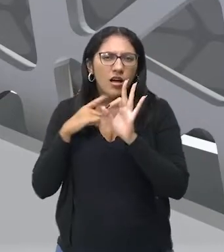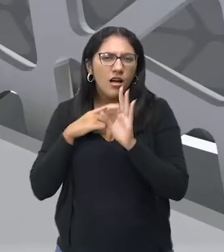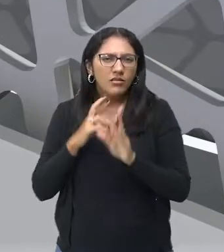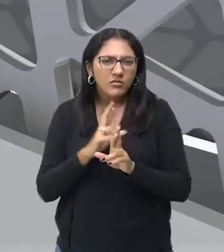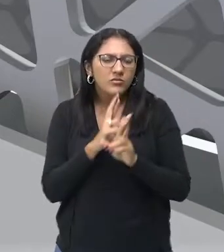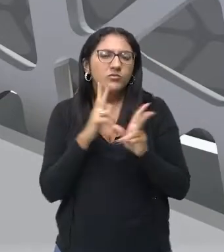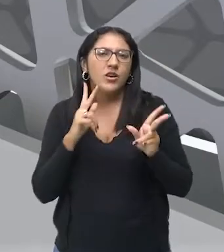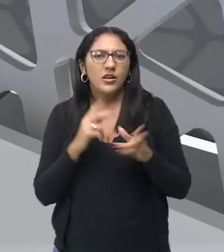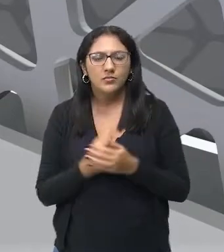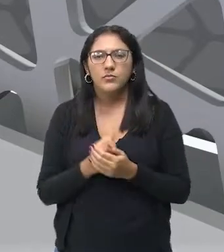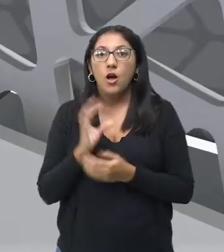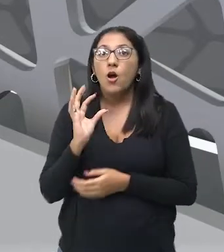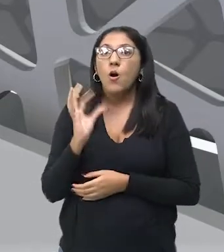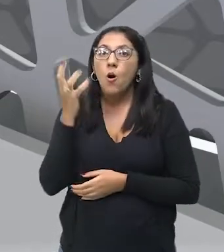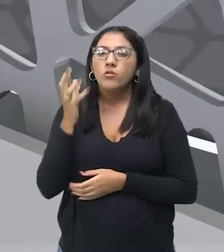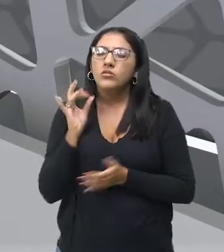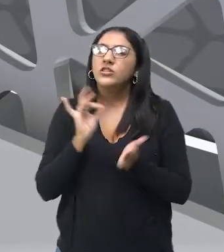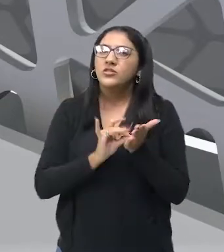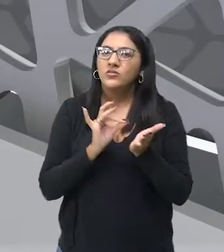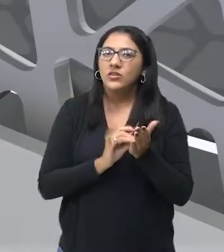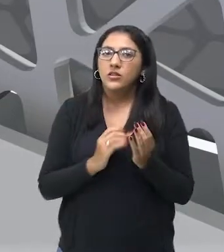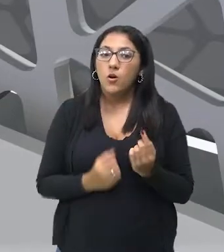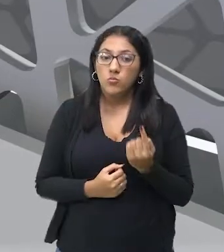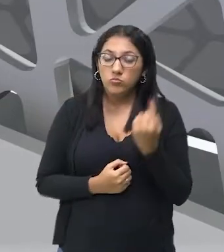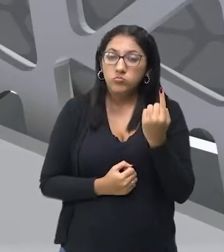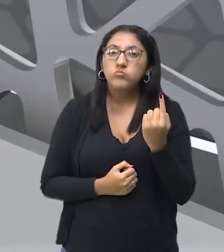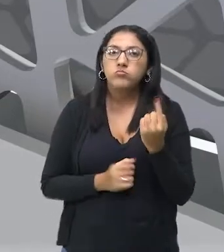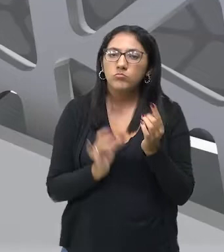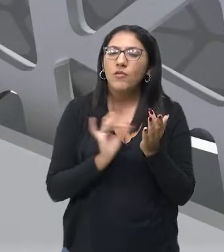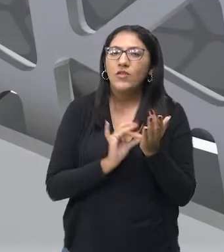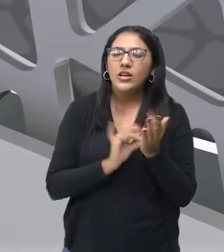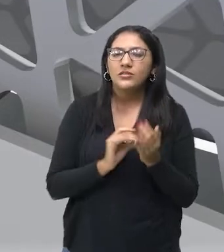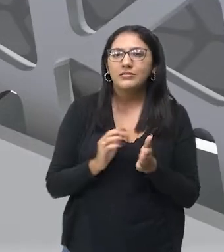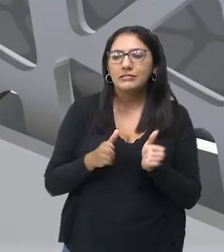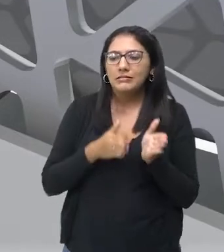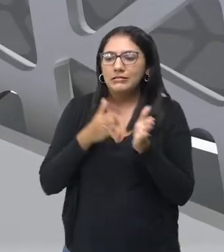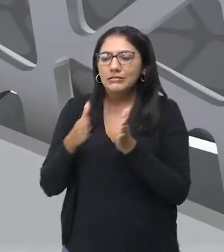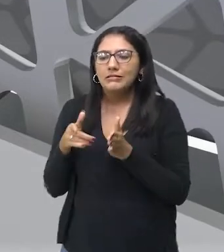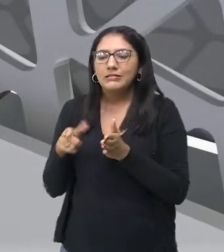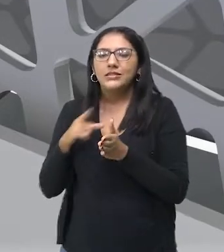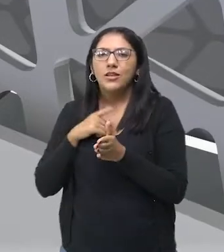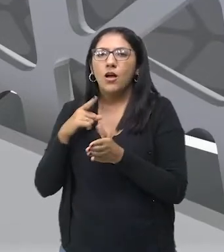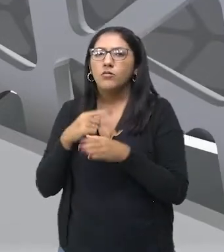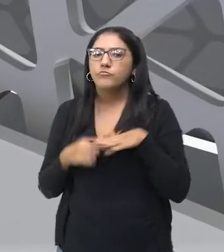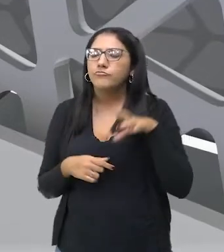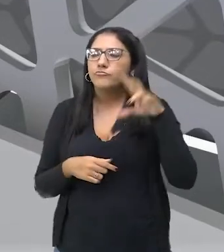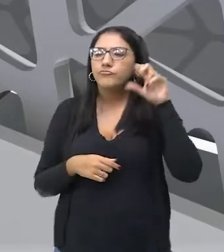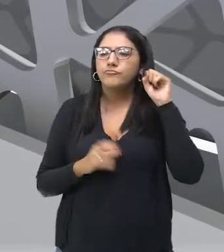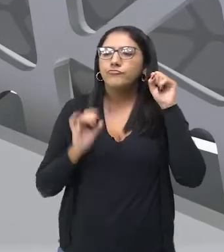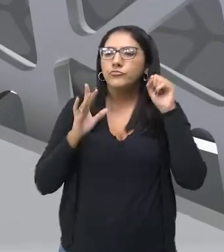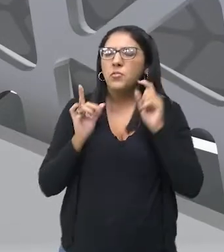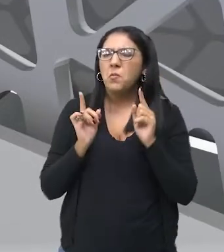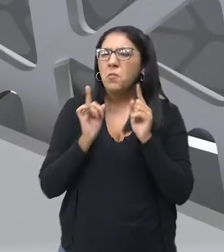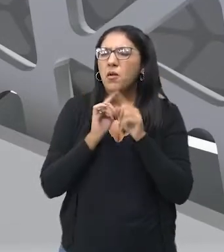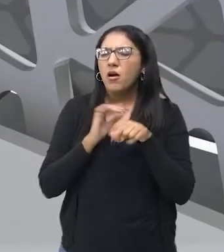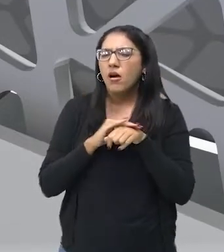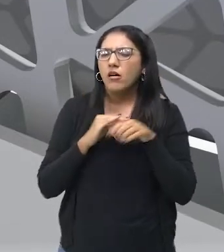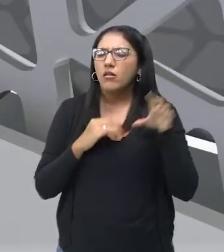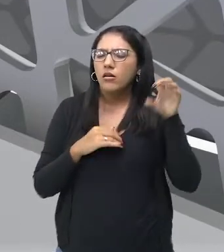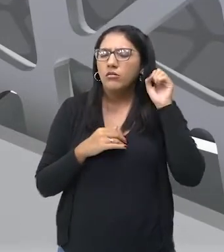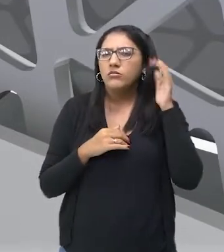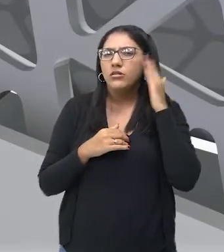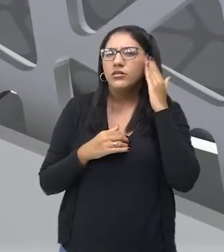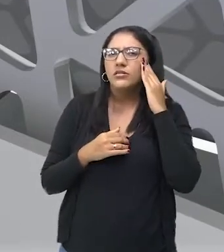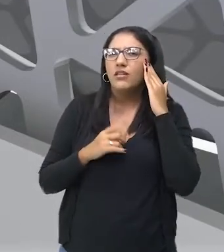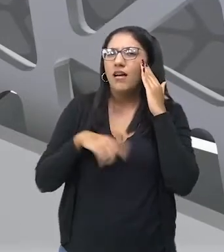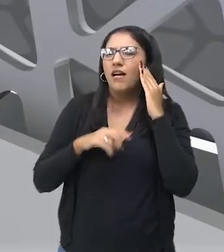O fato realmente acontecido é um, mas a opinião de quem enxergou só um pedacinho da